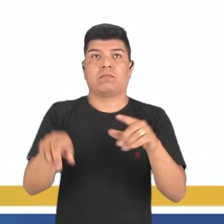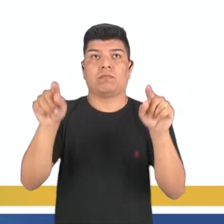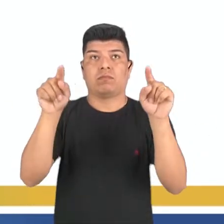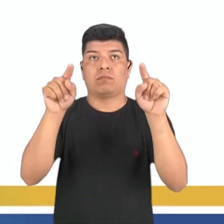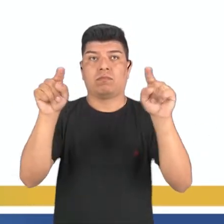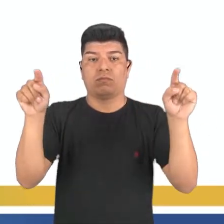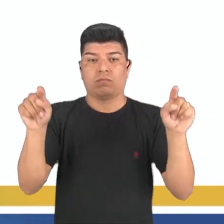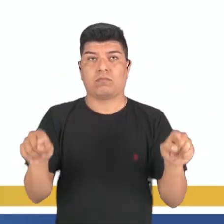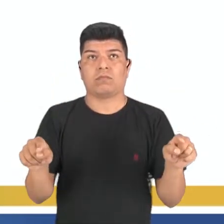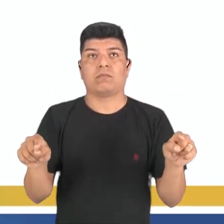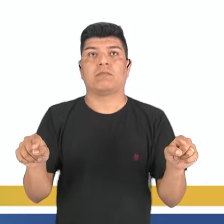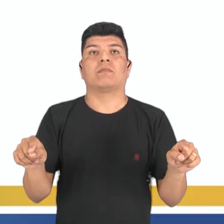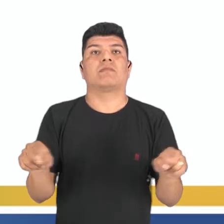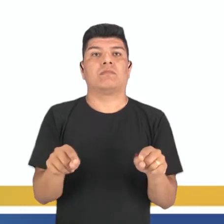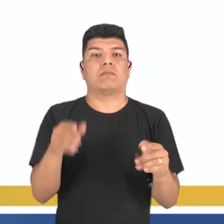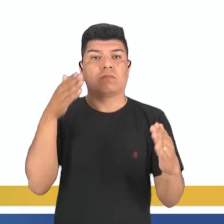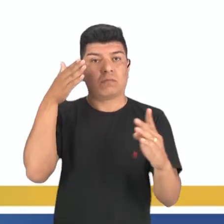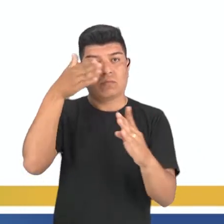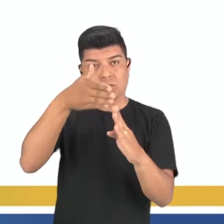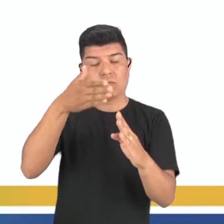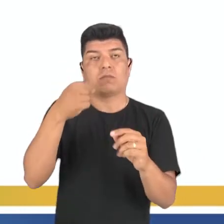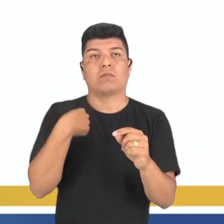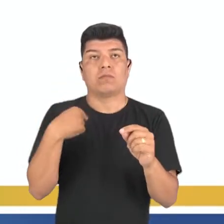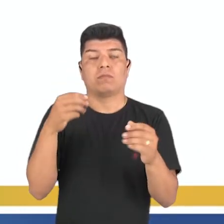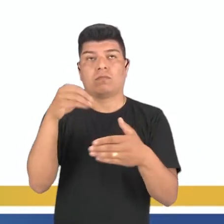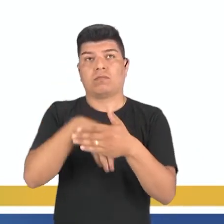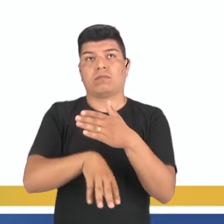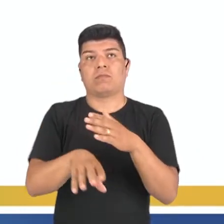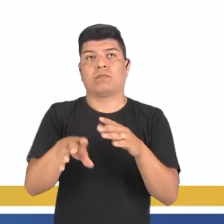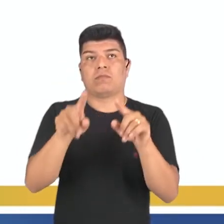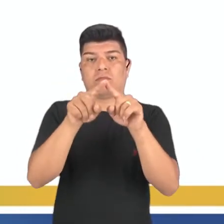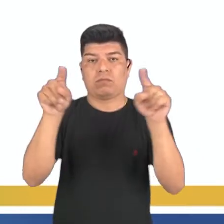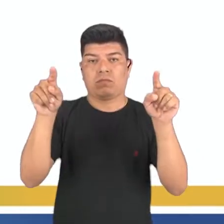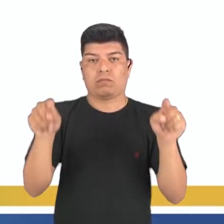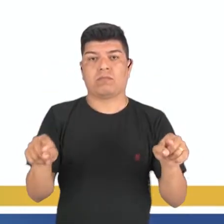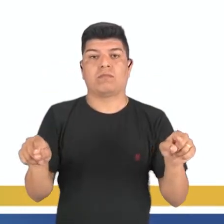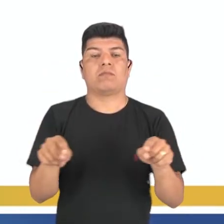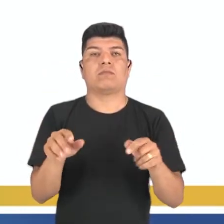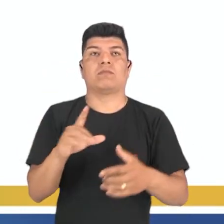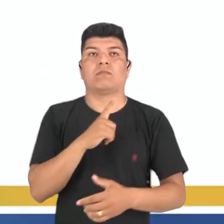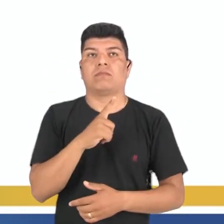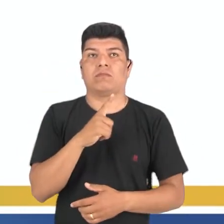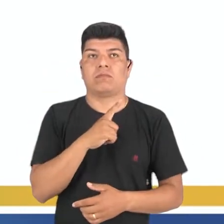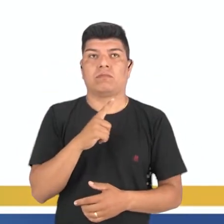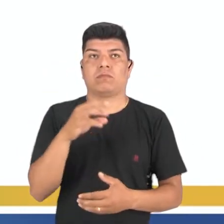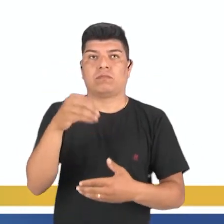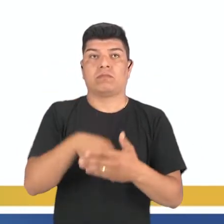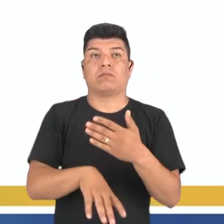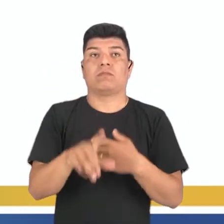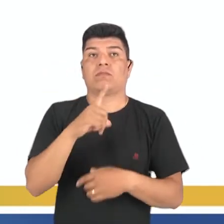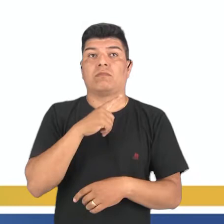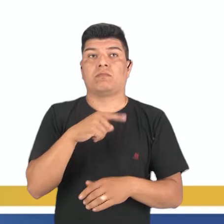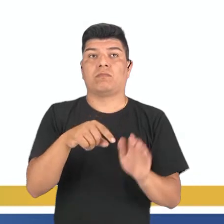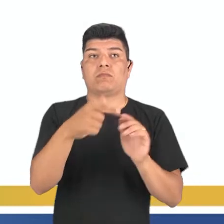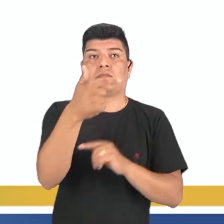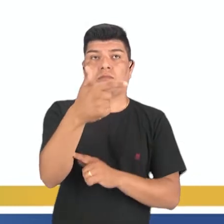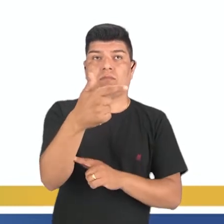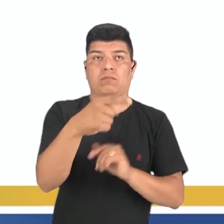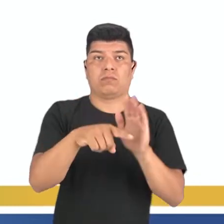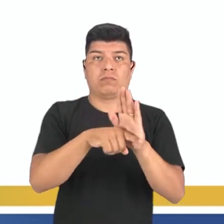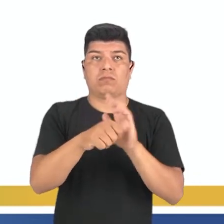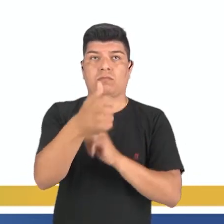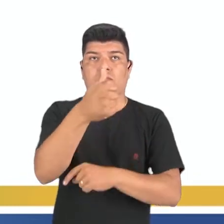colchetes, ok? Nosso foco agora é o que está dentro do colchete. Então nós temos, dentro dos colchetes,